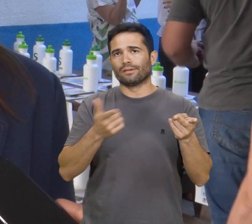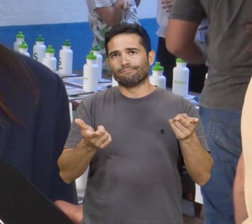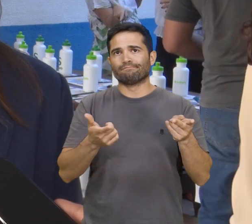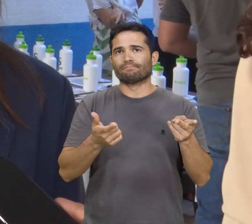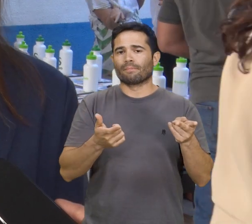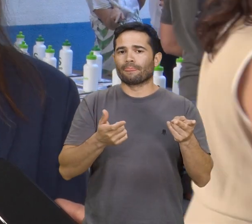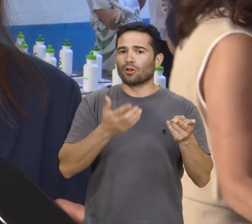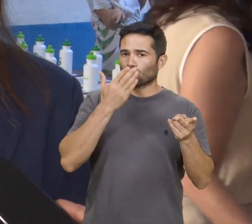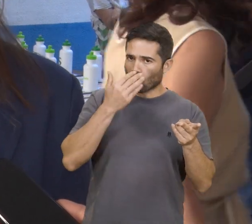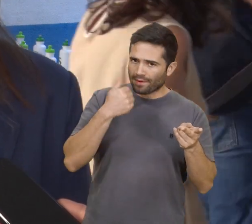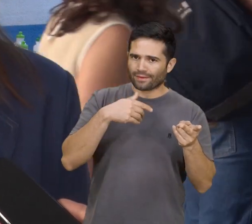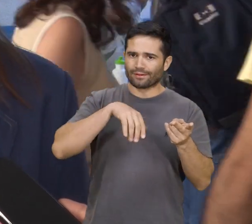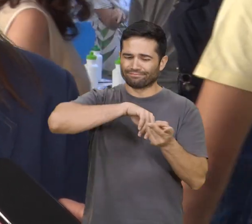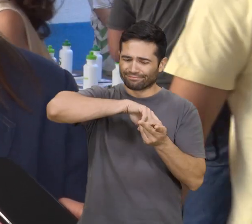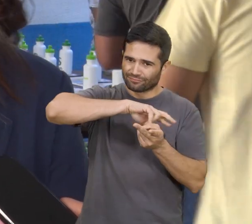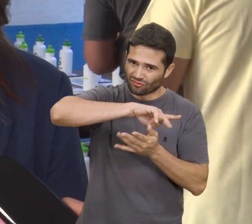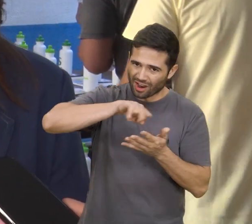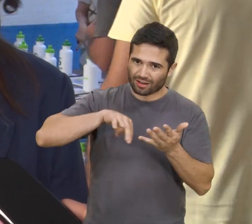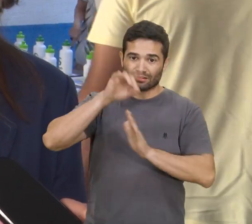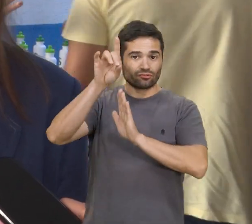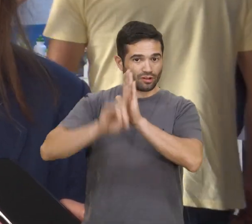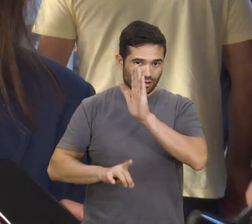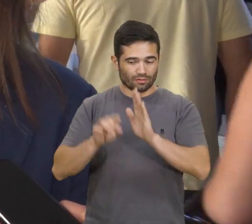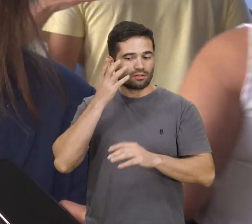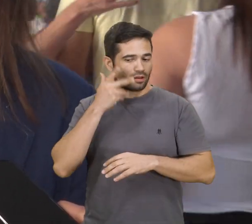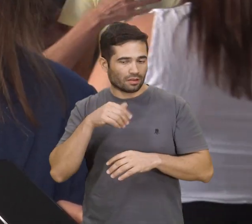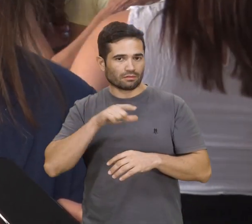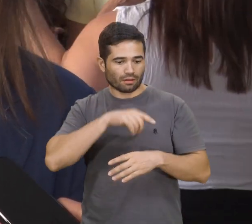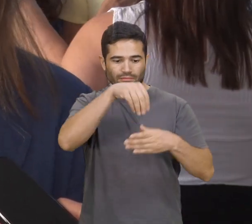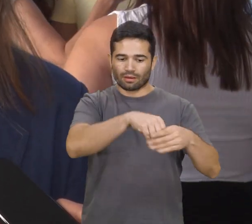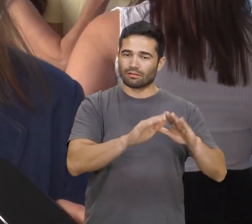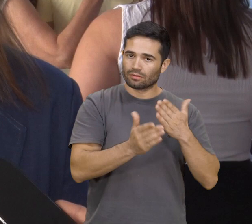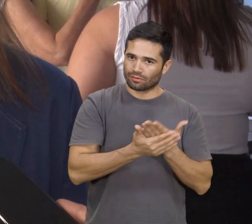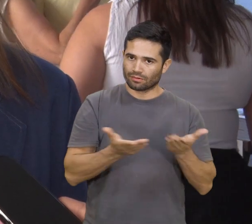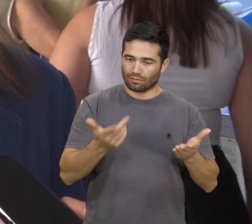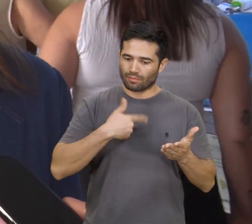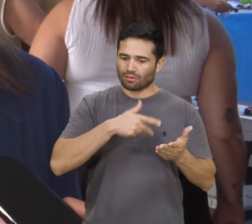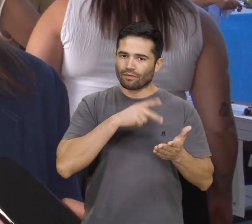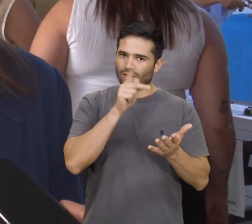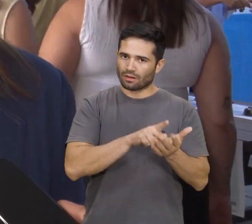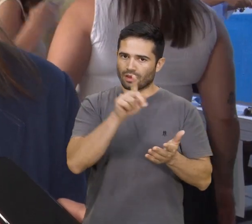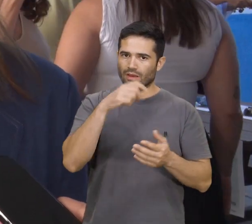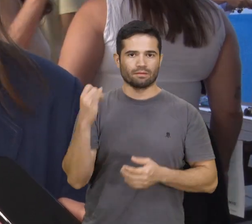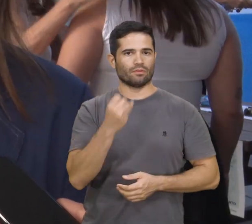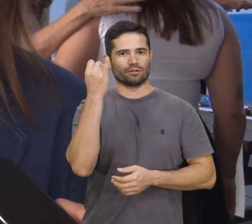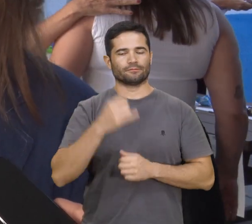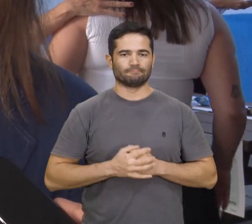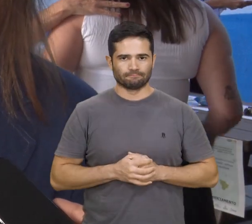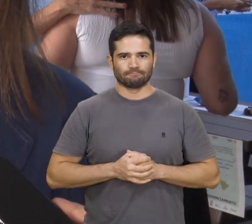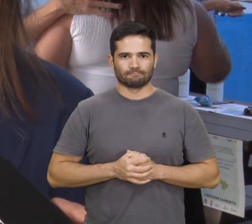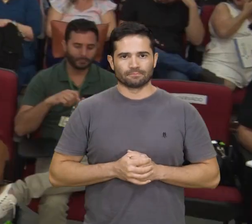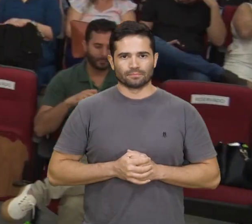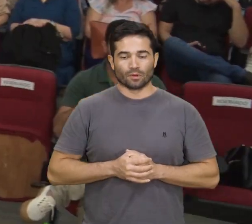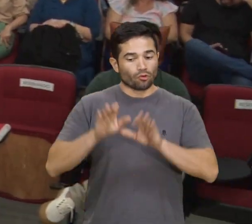na questão de alimentação, né? Vários direitos das crianças passam pelas escolas, então para nós realmente é muito importante participar